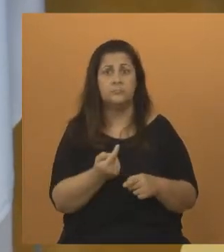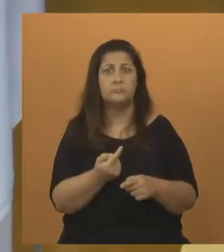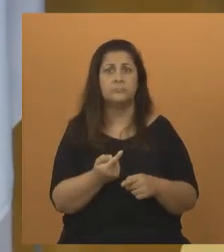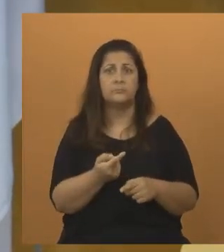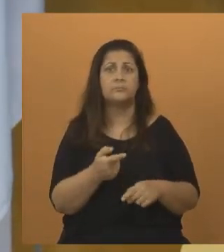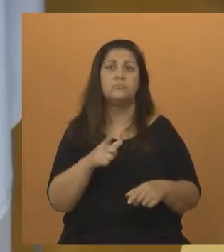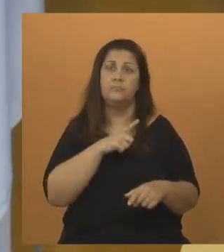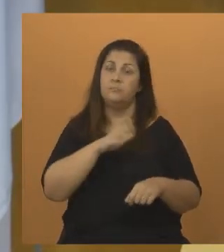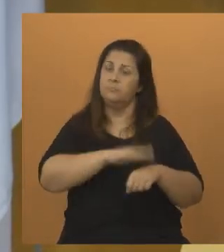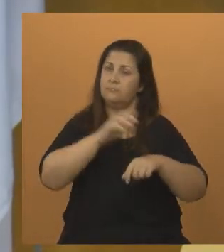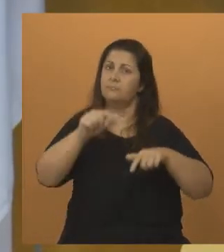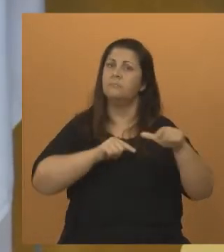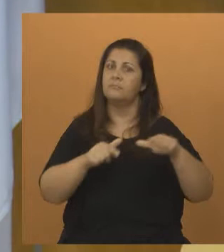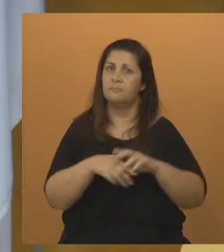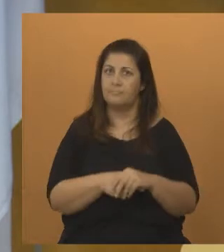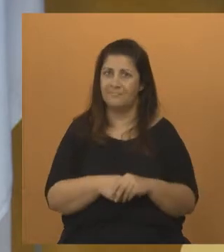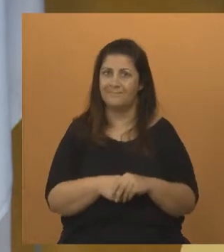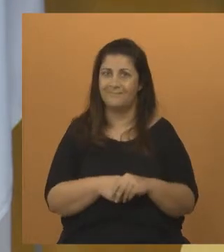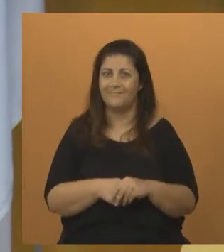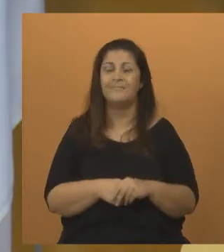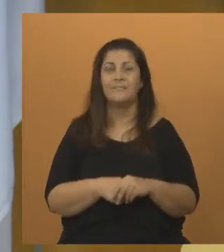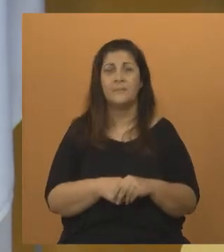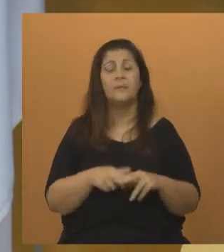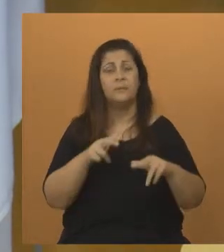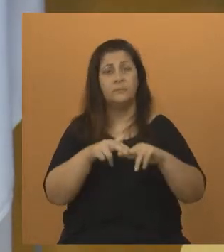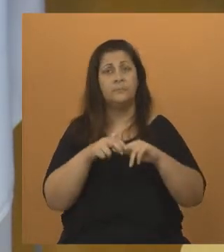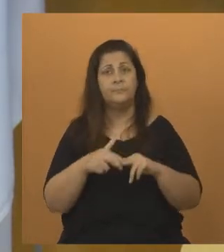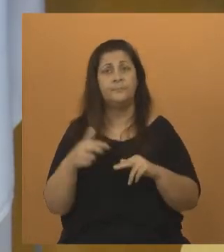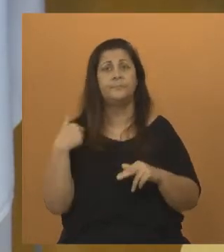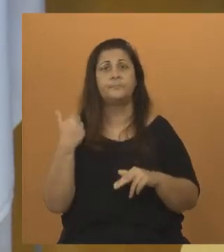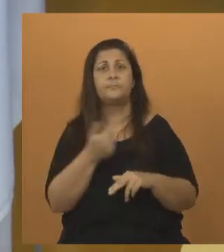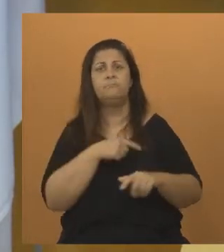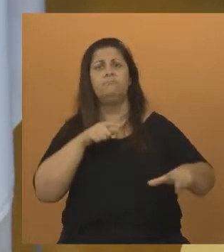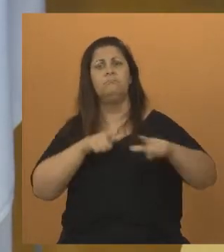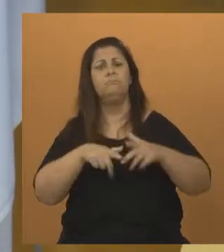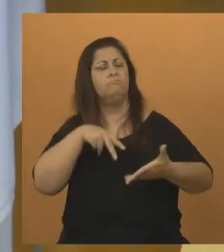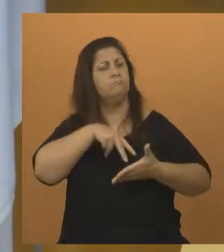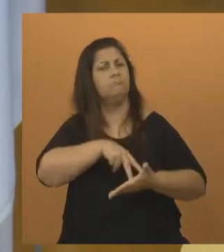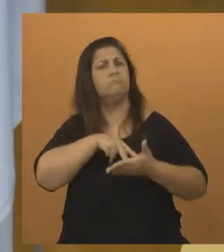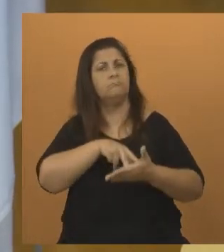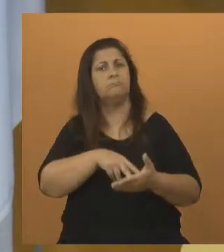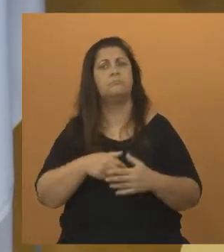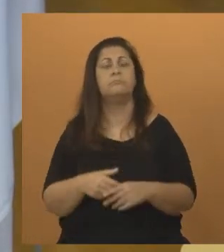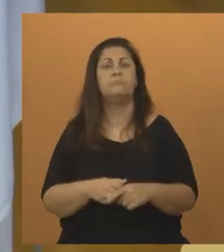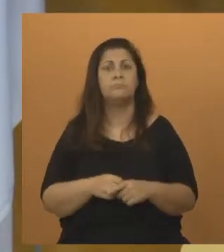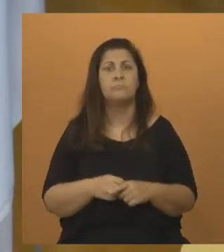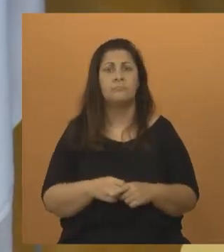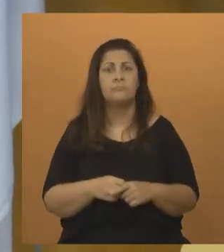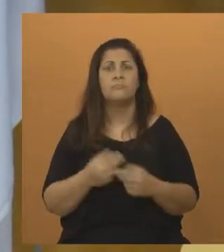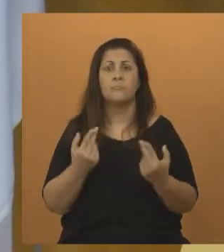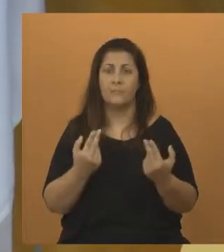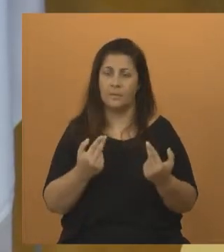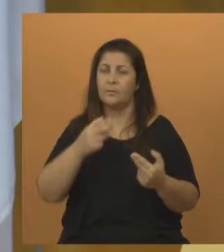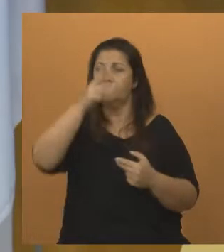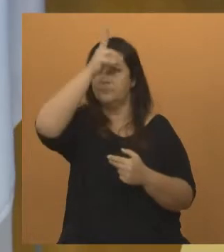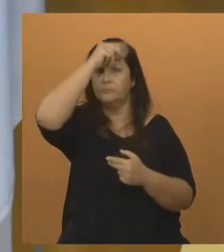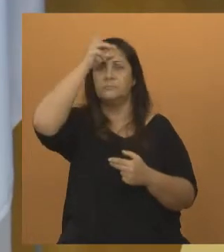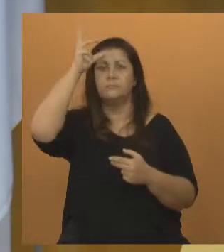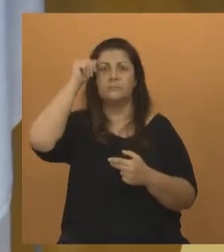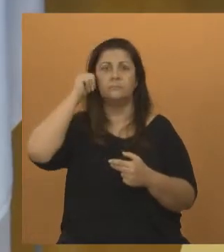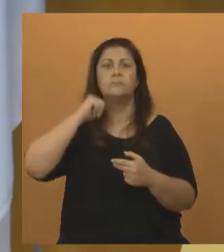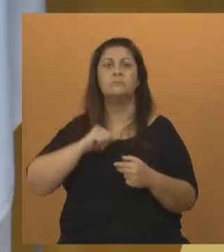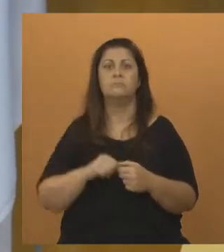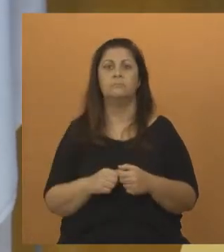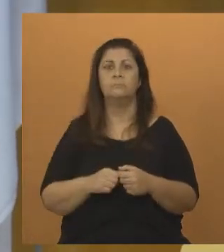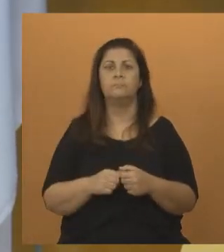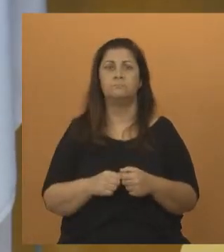empregos que a gente precisa. Então, eu acho que é nesse sentido que a gente está trabalhando firme, assim como o prefeito Isaías